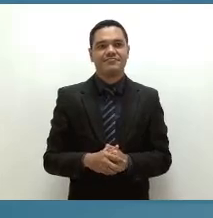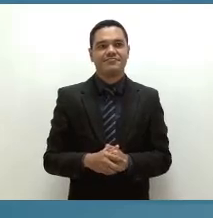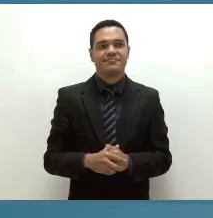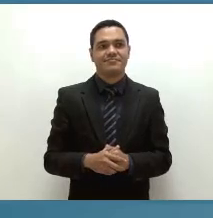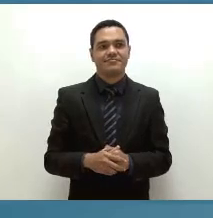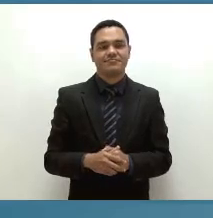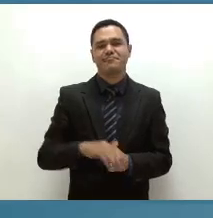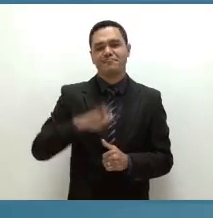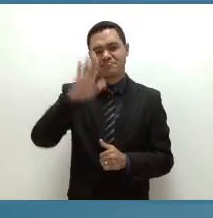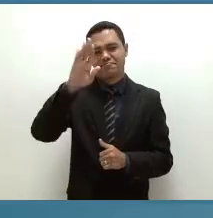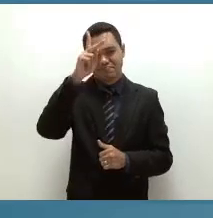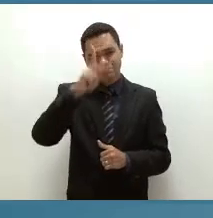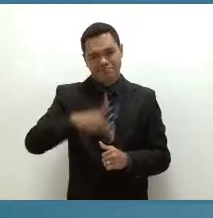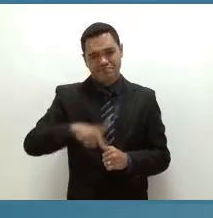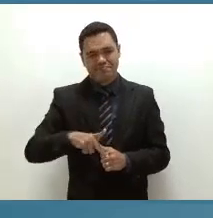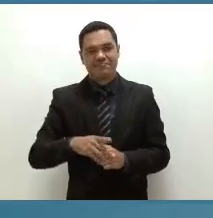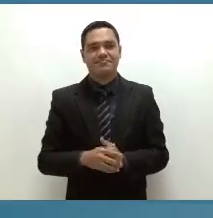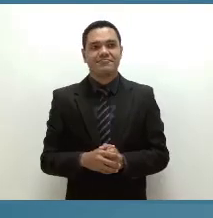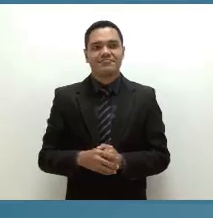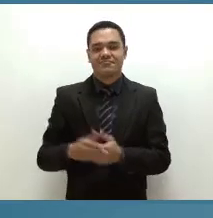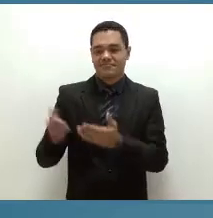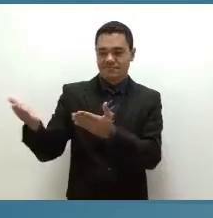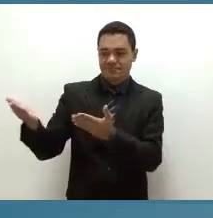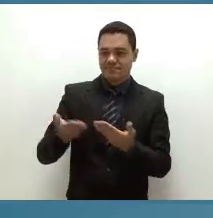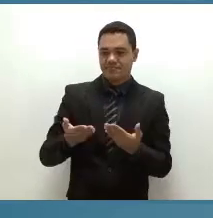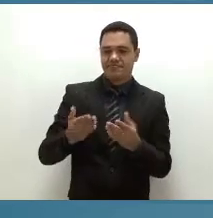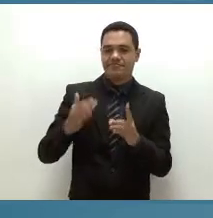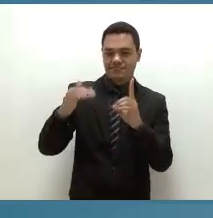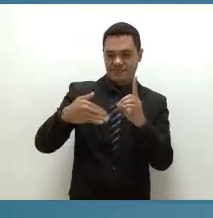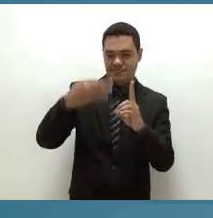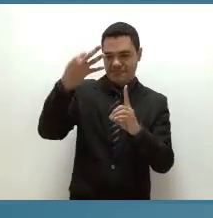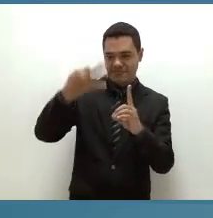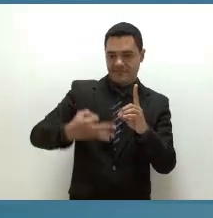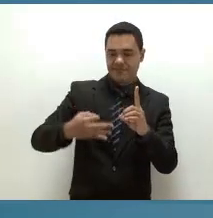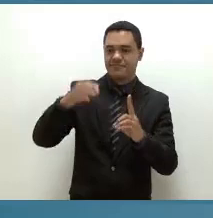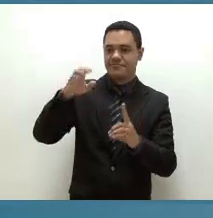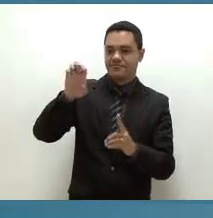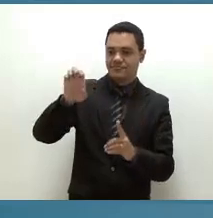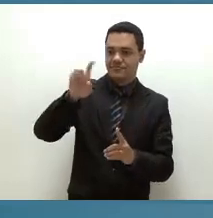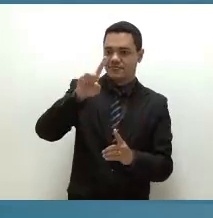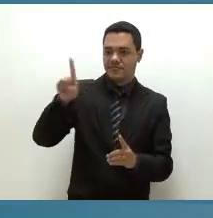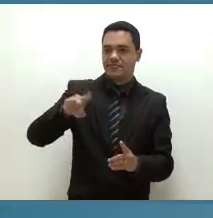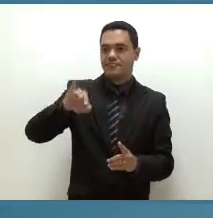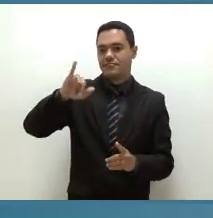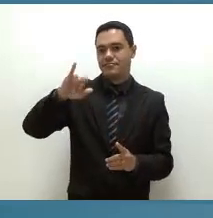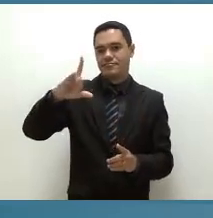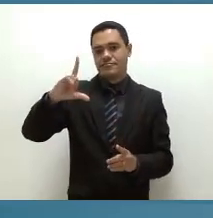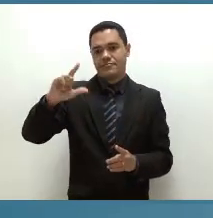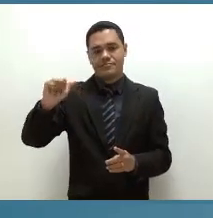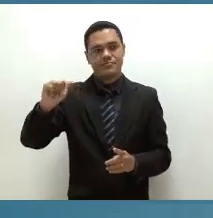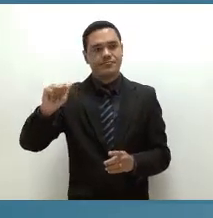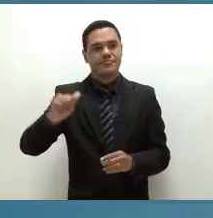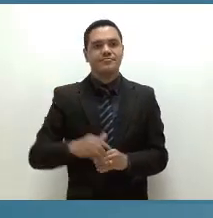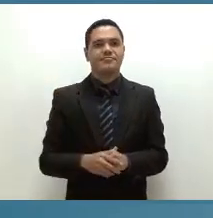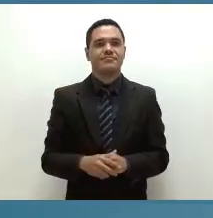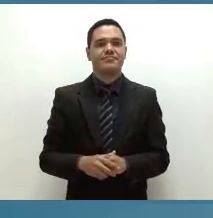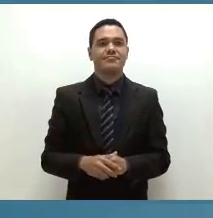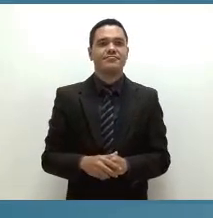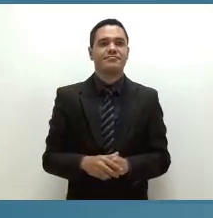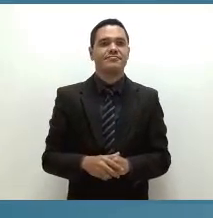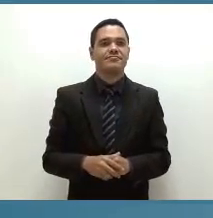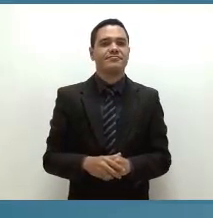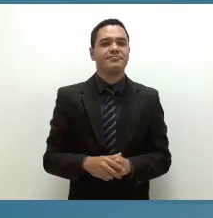Eu peço a palavra. Por não, desembargadora Zilda. Apenas para agradecer a